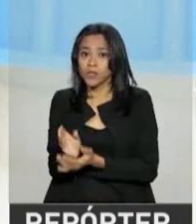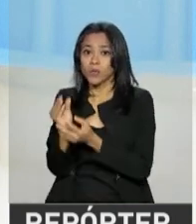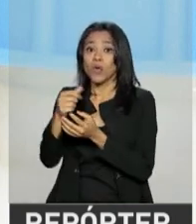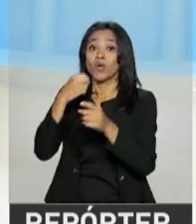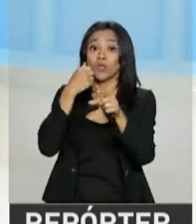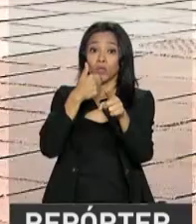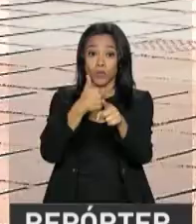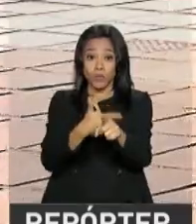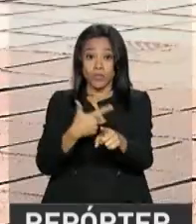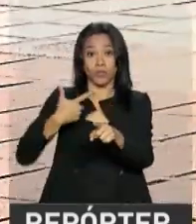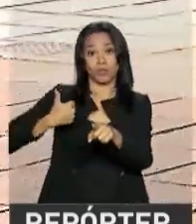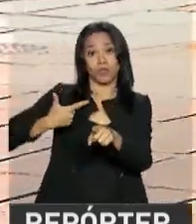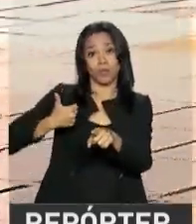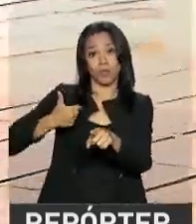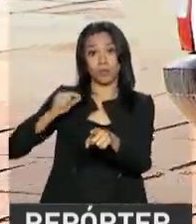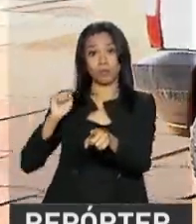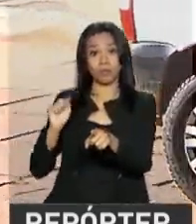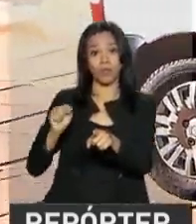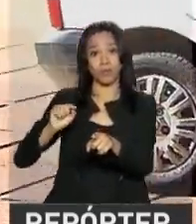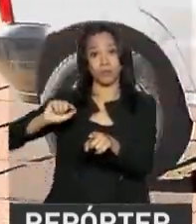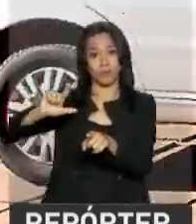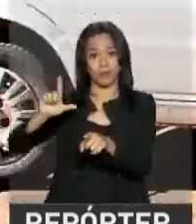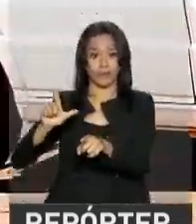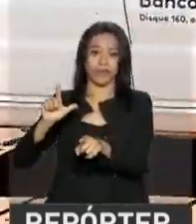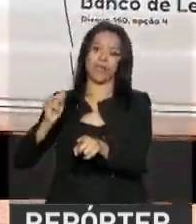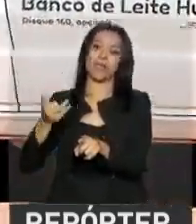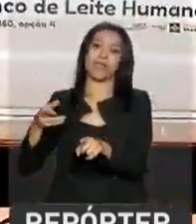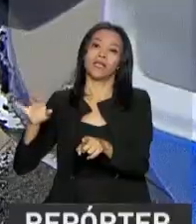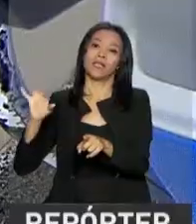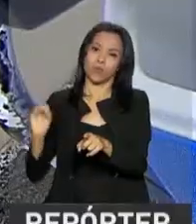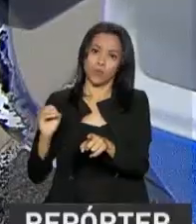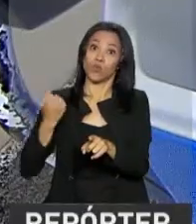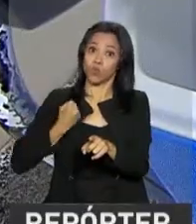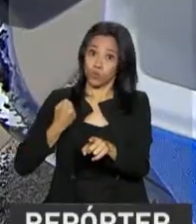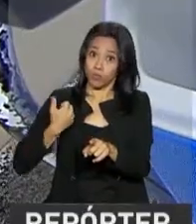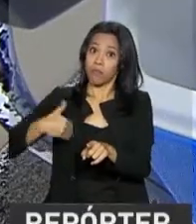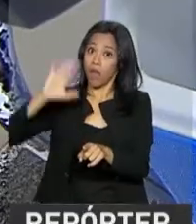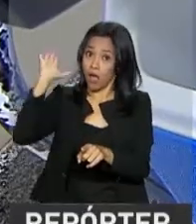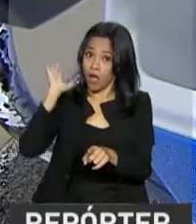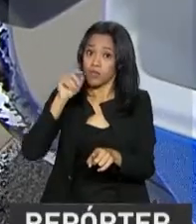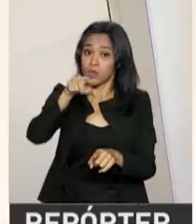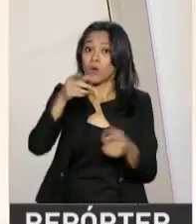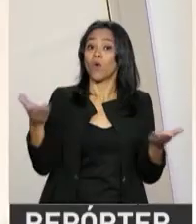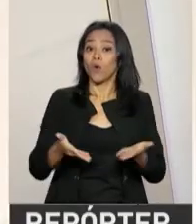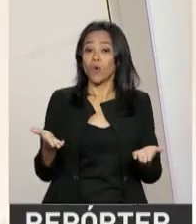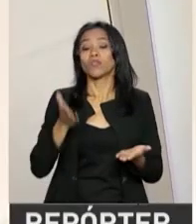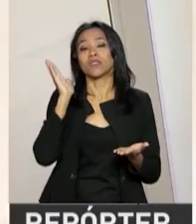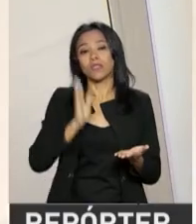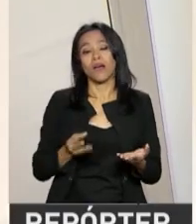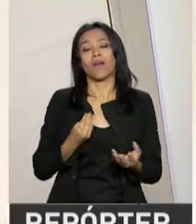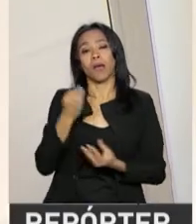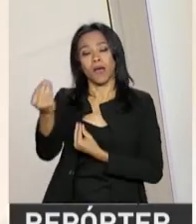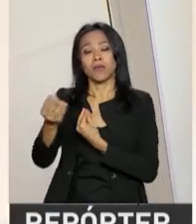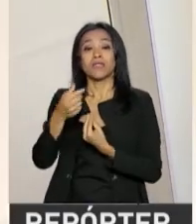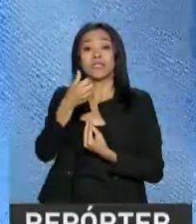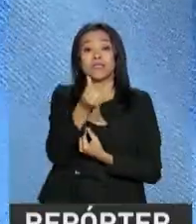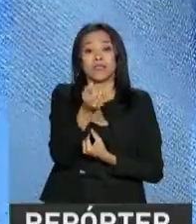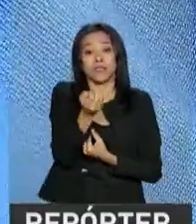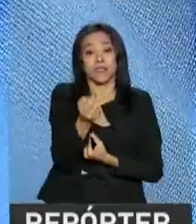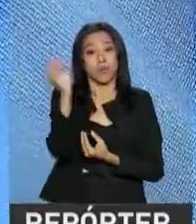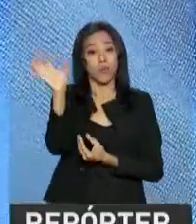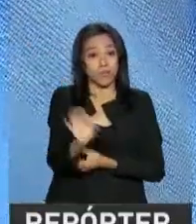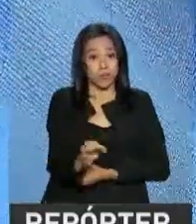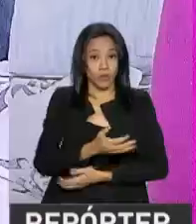mil litros. Mas os números podem ser ainda maiores. Hoje, a doação é suficiente para cerca de 60%